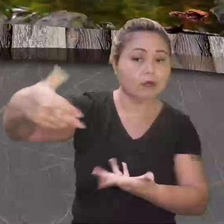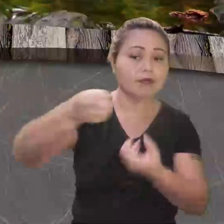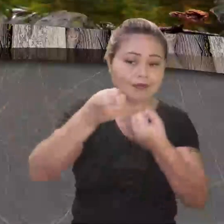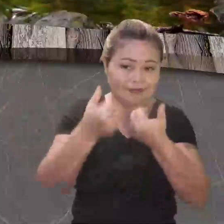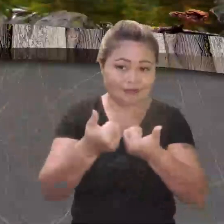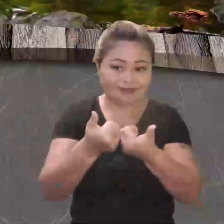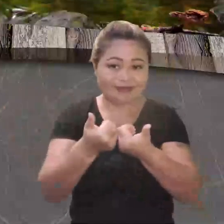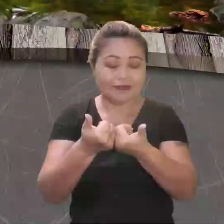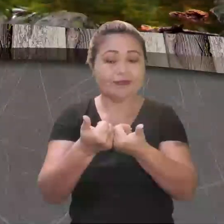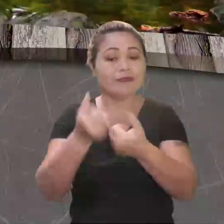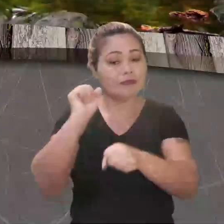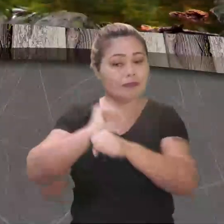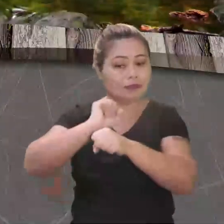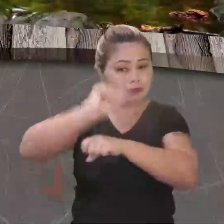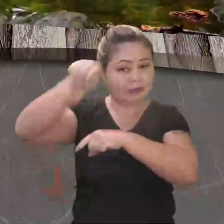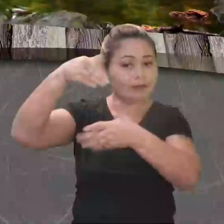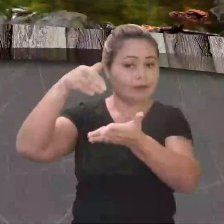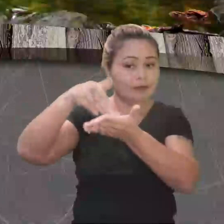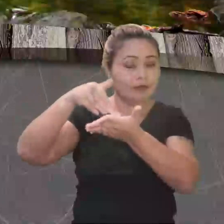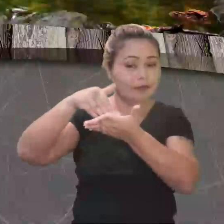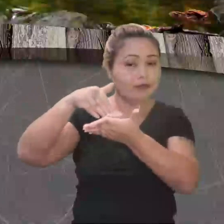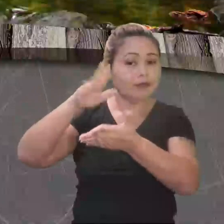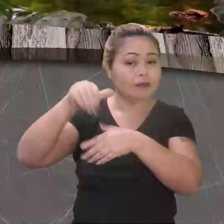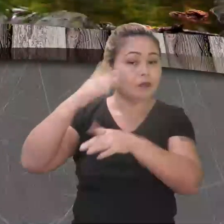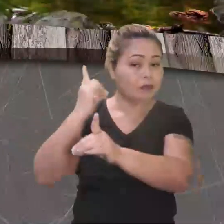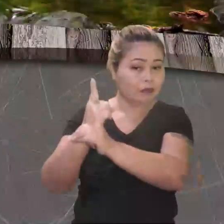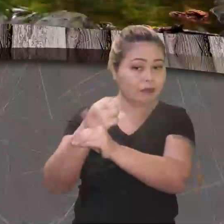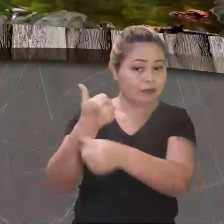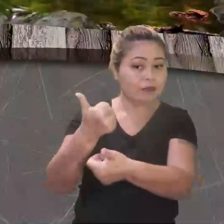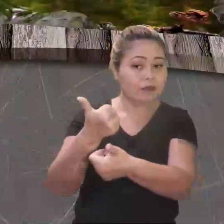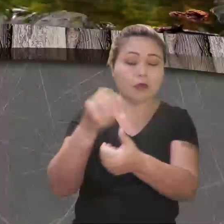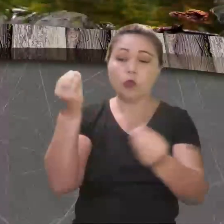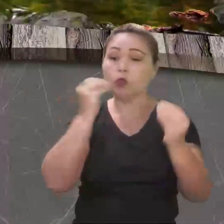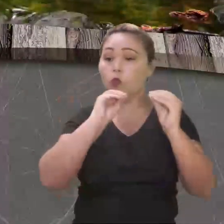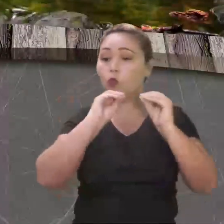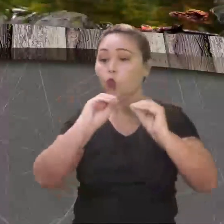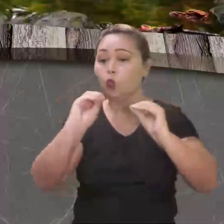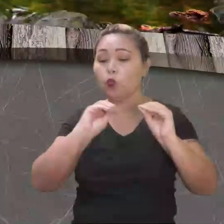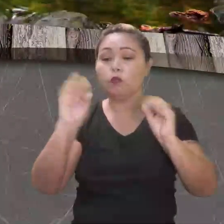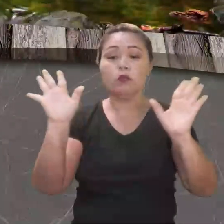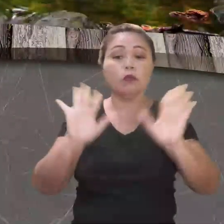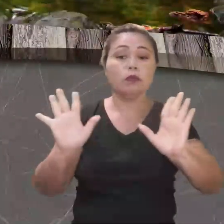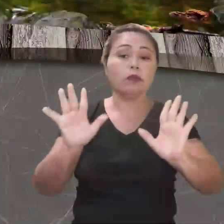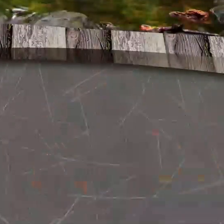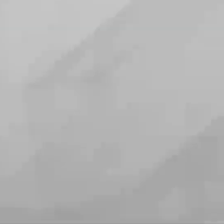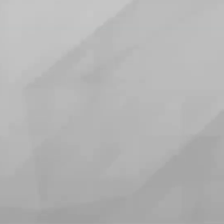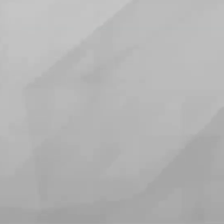E é isso aí. Te aguardo para nosso próximo encontro. Beijo, tchau!